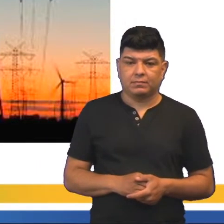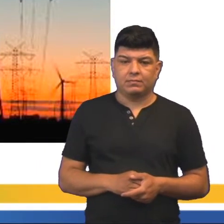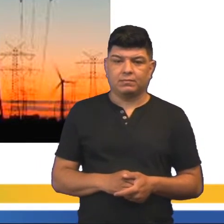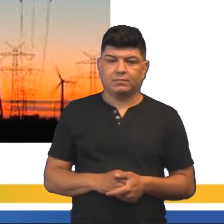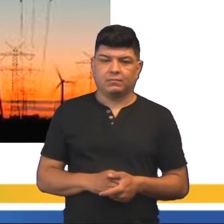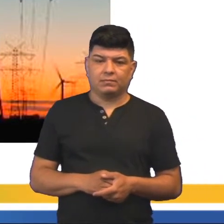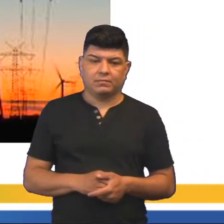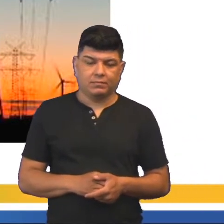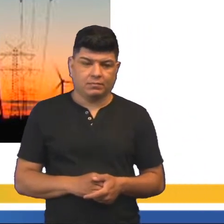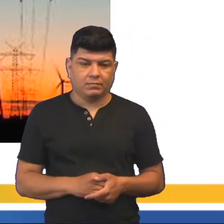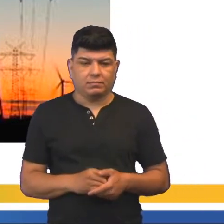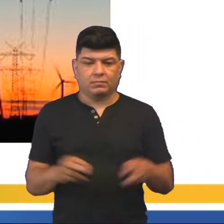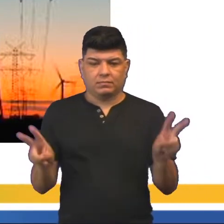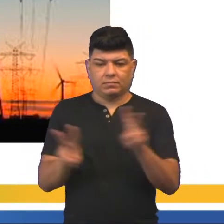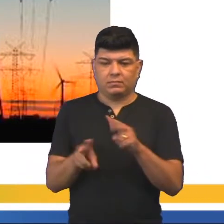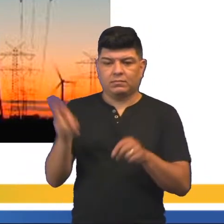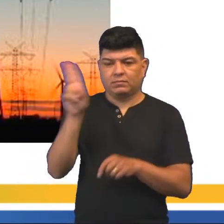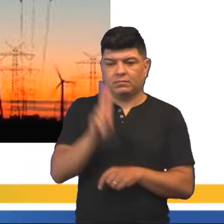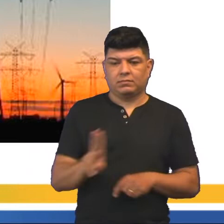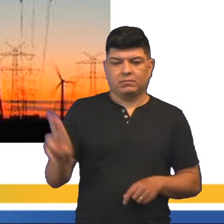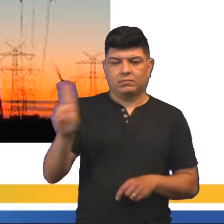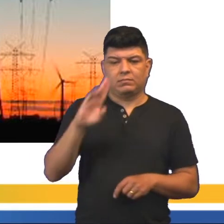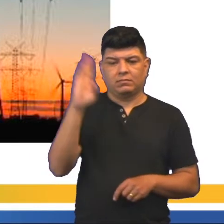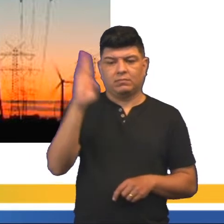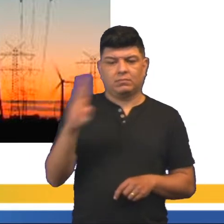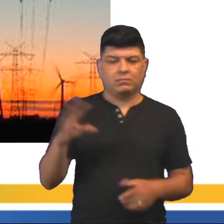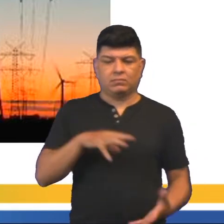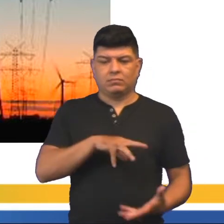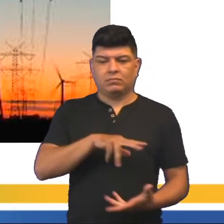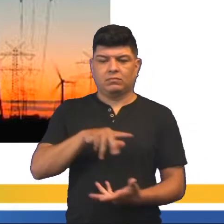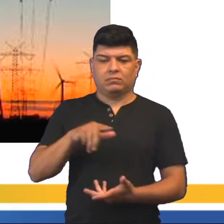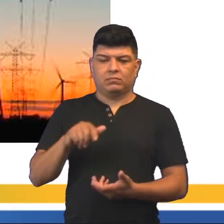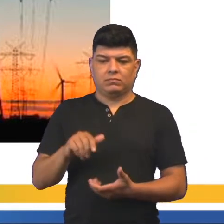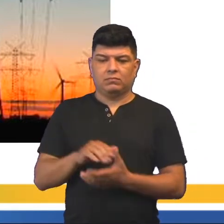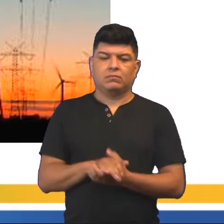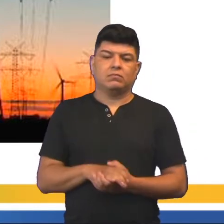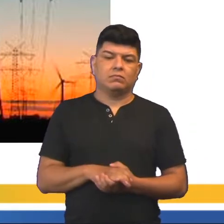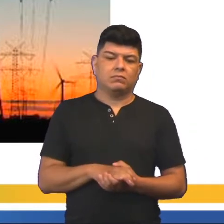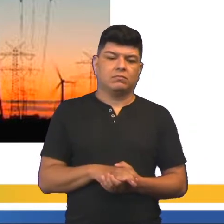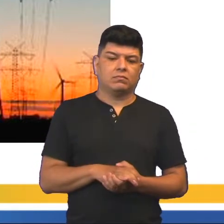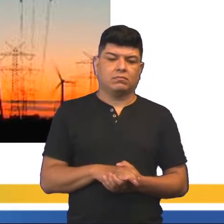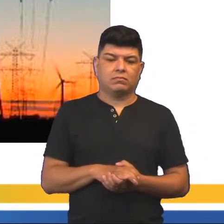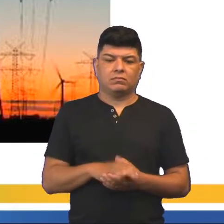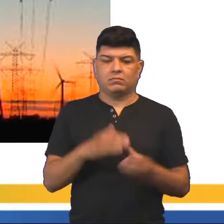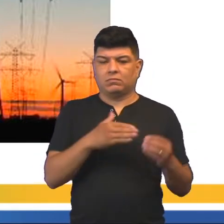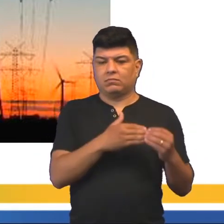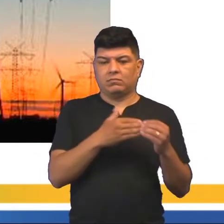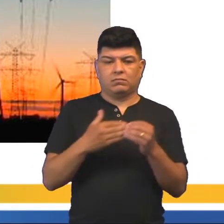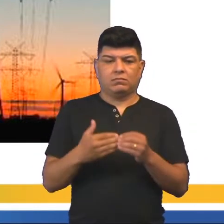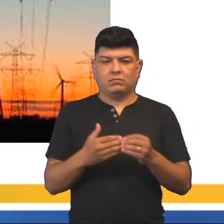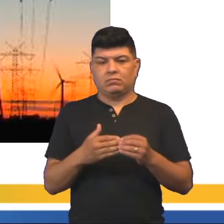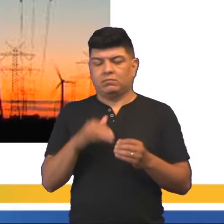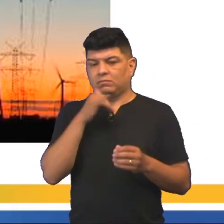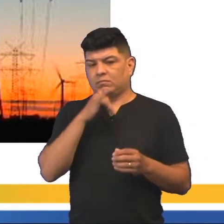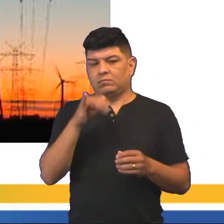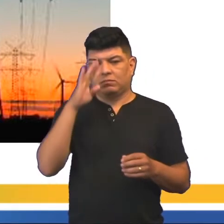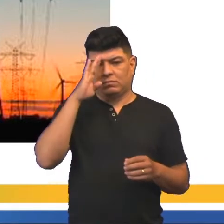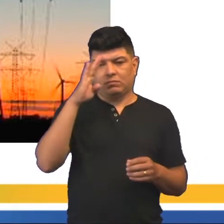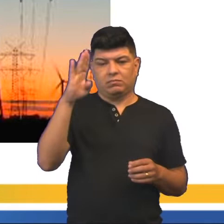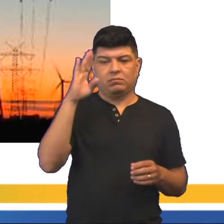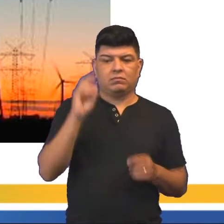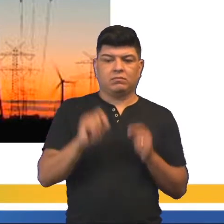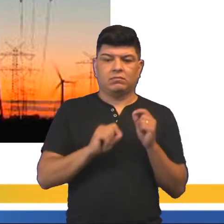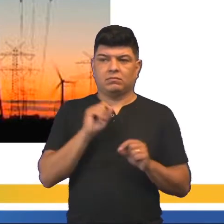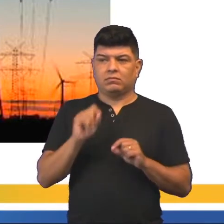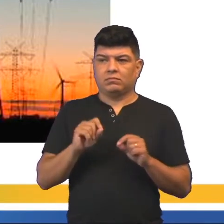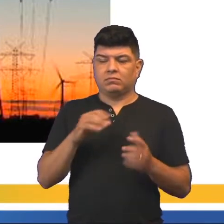essa energia, né, que é utilizada no Brasil e no mundo todo de uma forma geral, vale a gente trazer que a energia elétrica é a principal